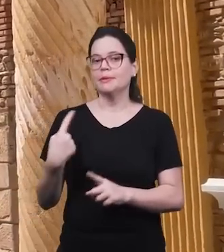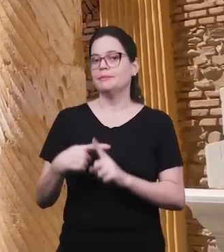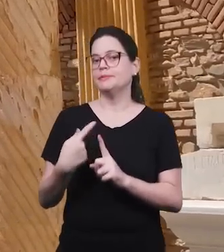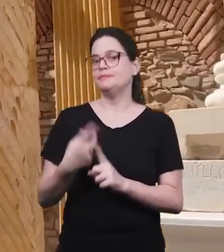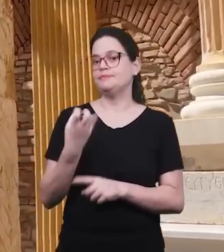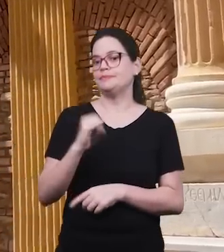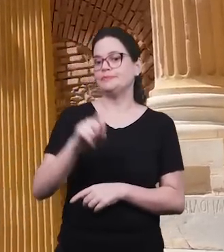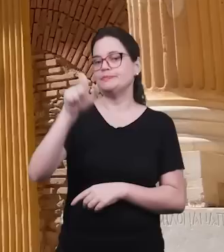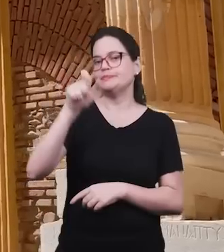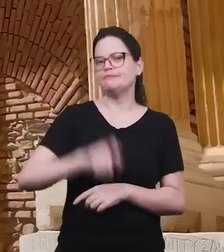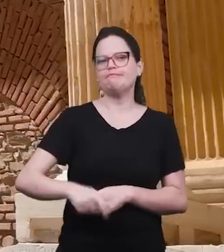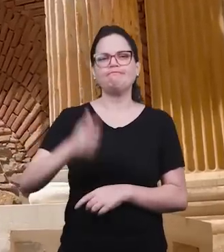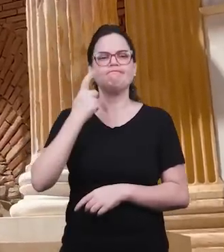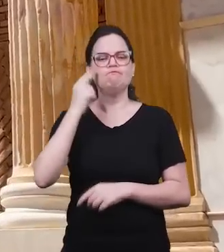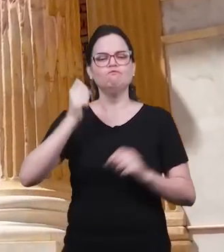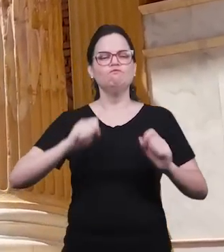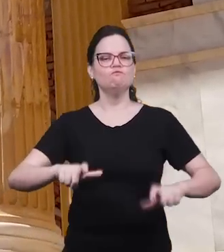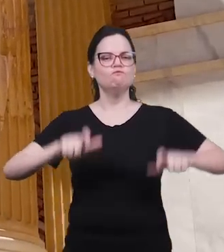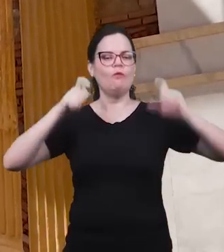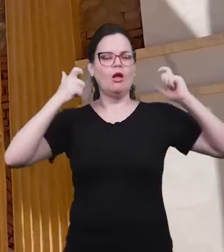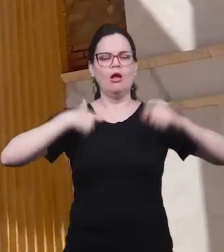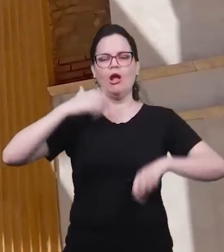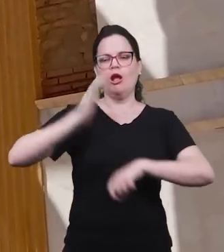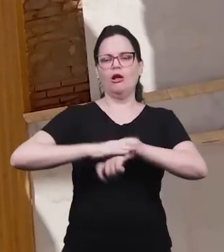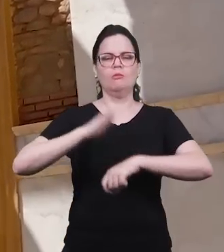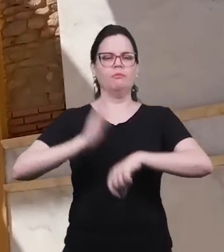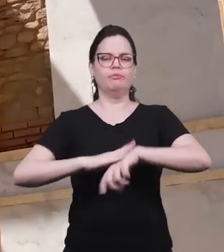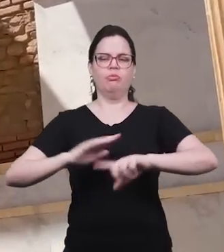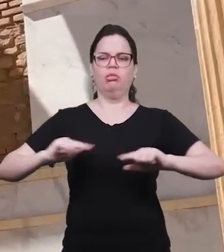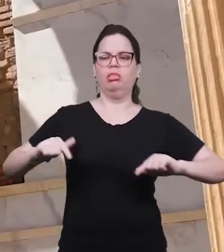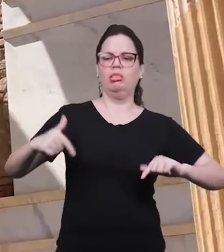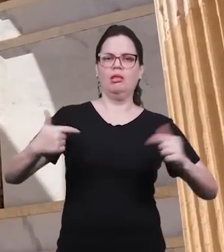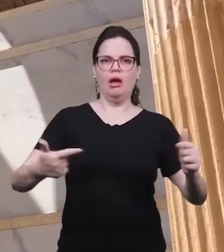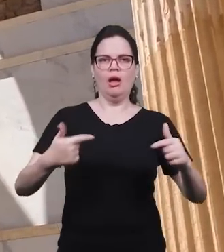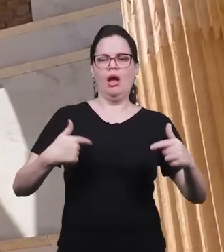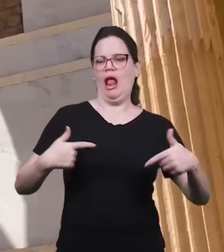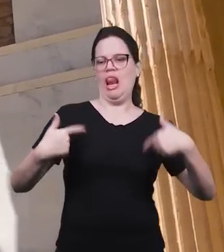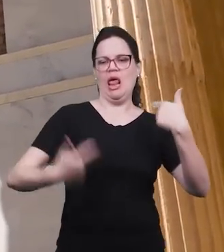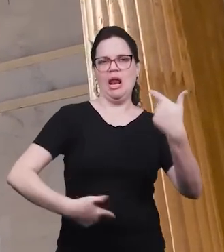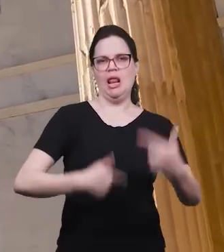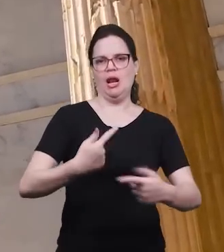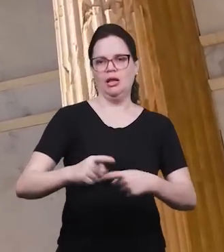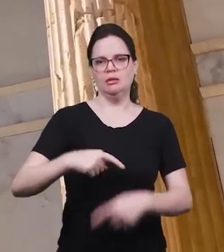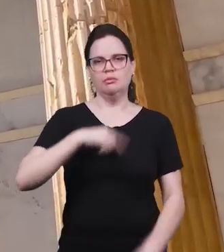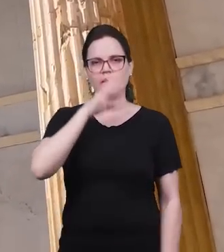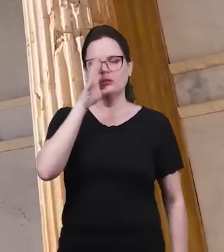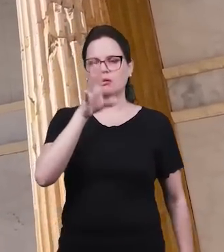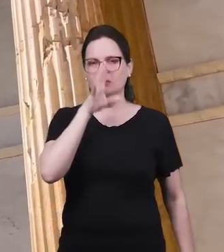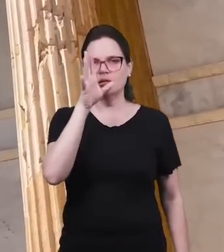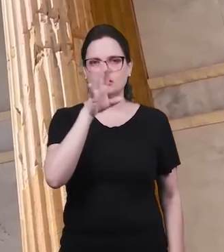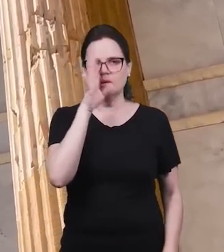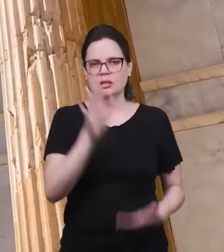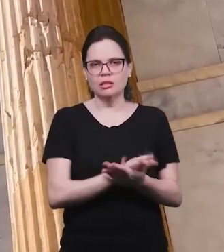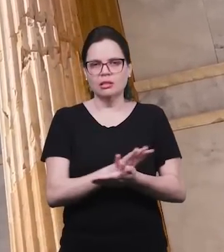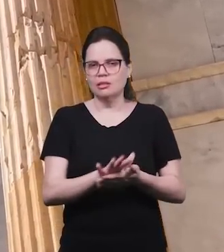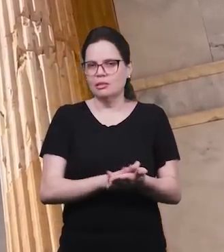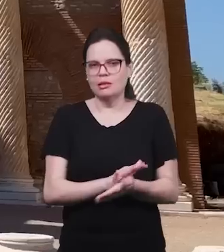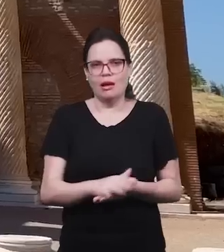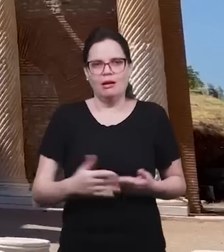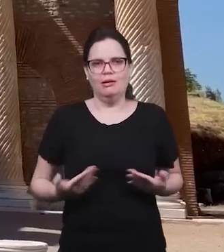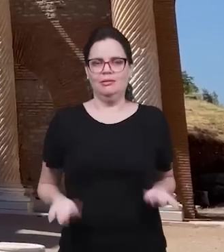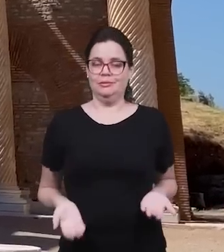a obra e no final de contas ele fez tanta coisa e não sobrou nada. Nós temos essa experiência e